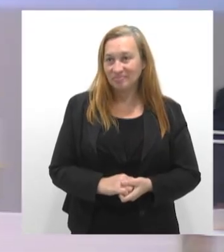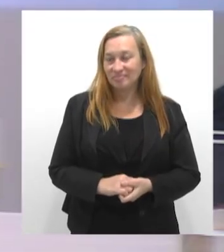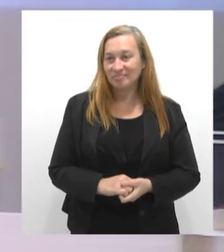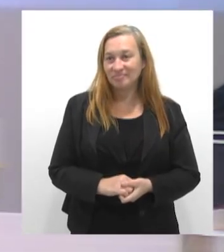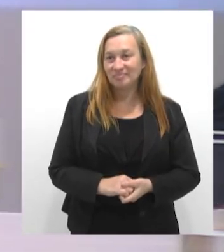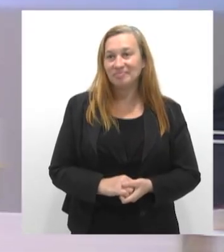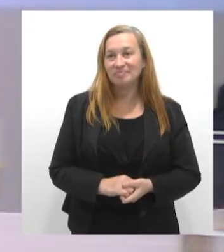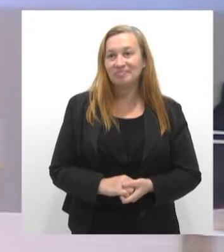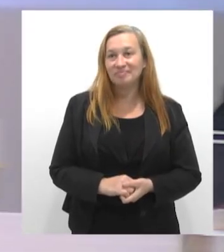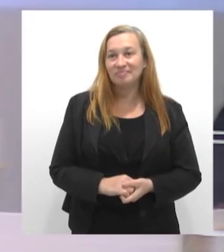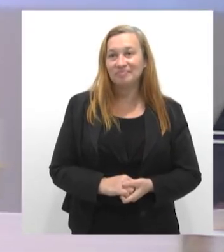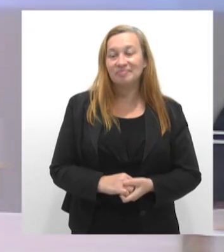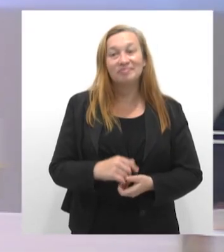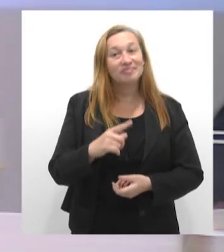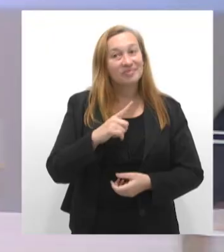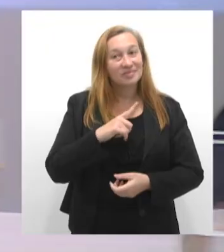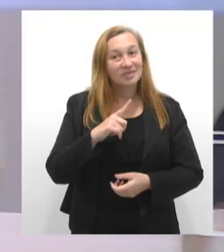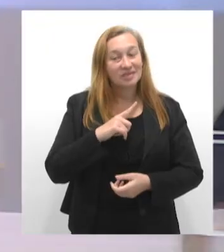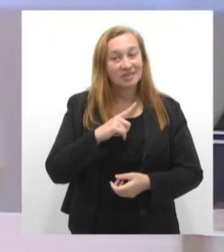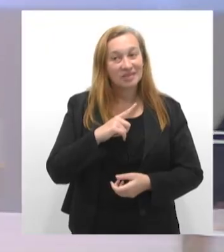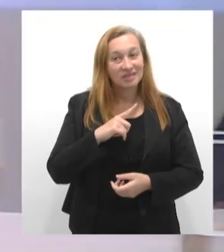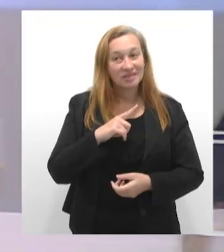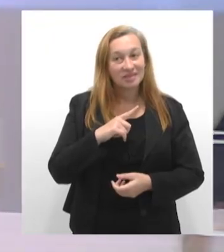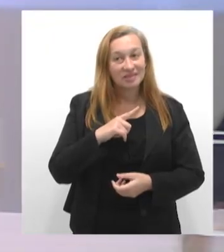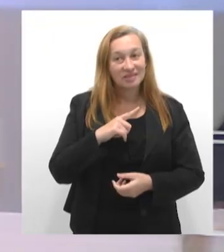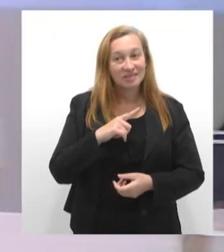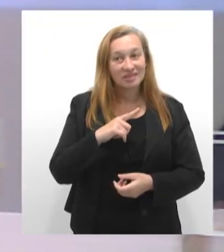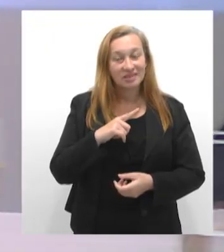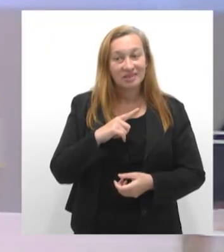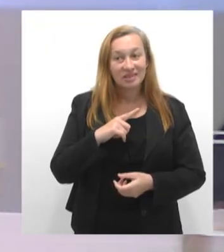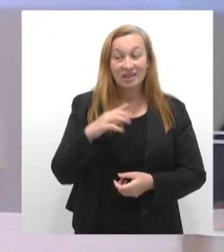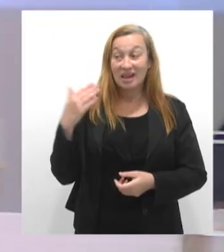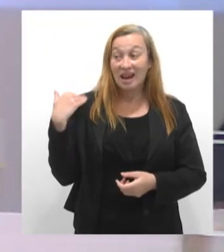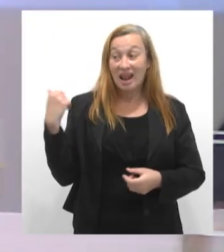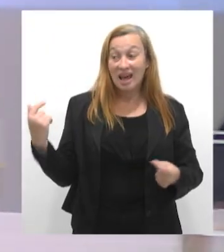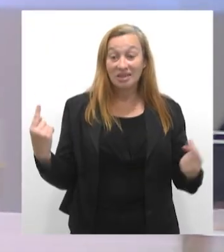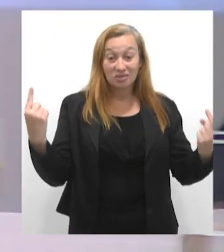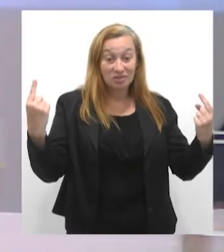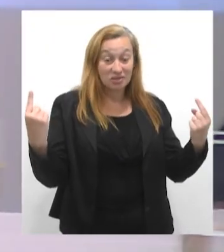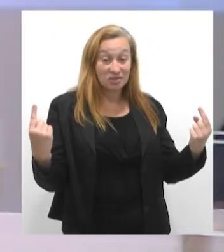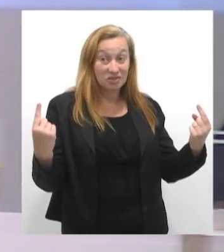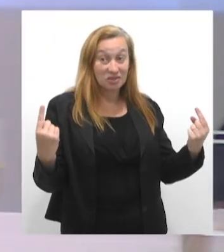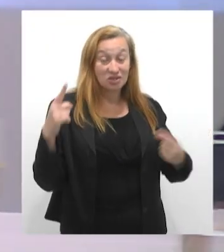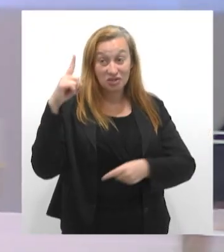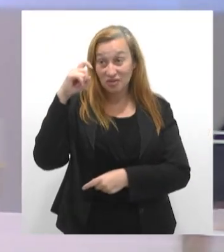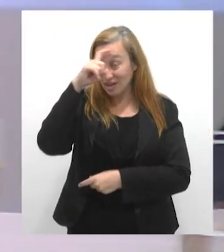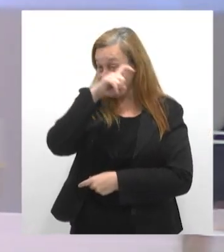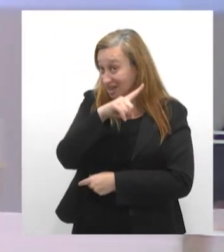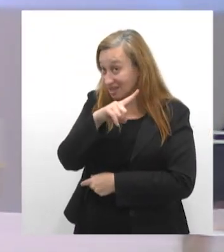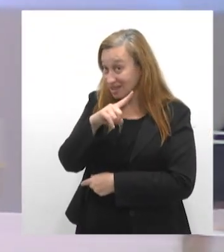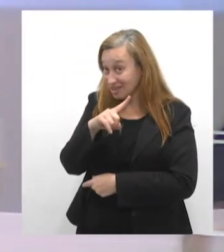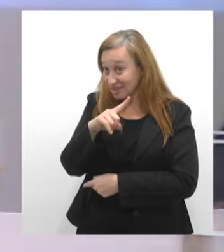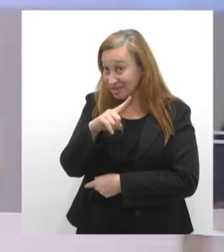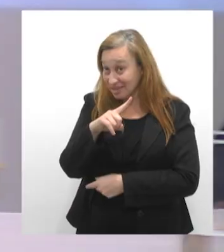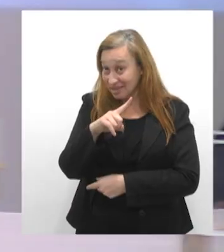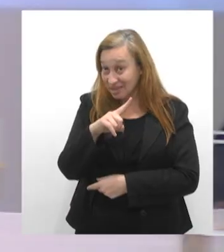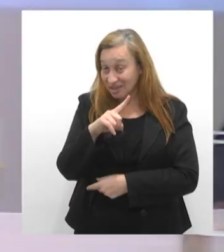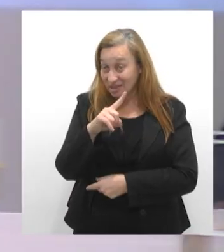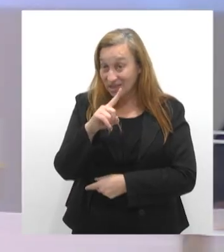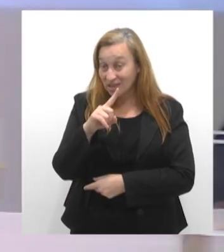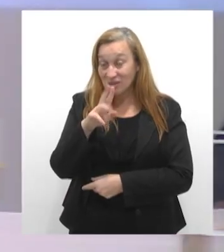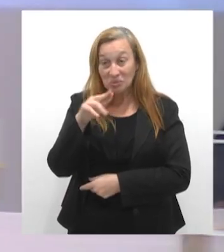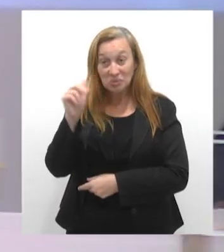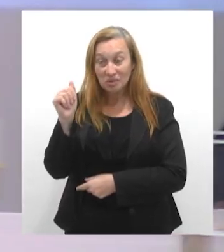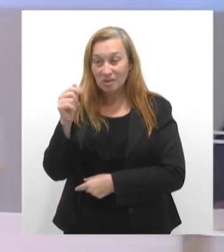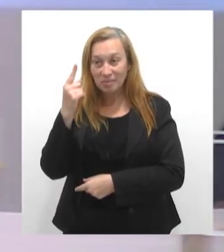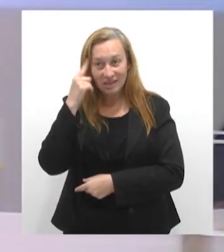tivemos em campos opostos, apesar dele, como eu, sermos